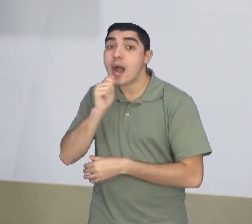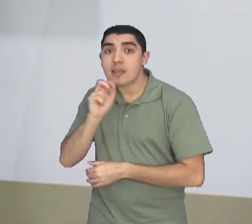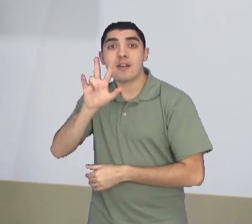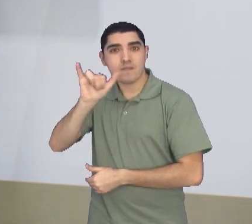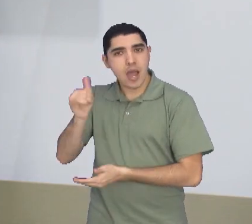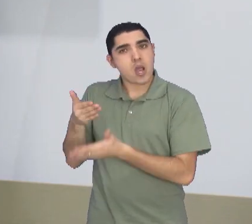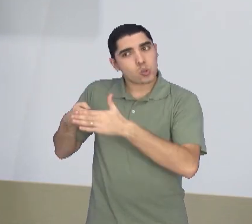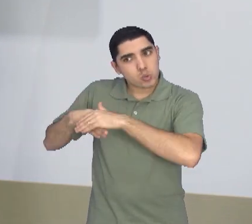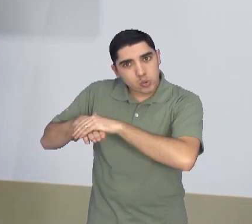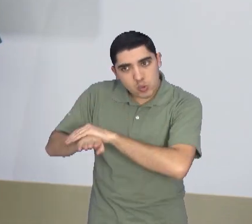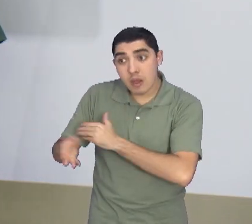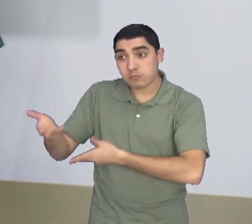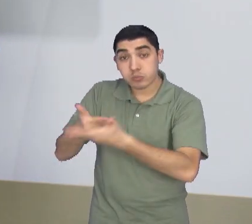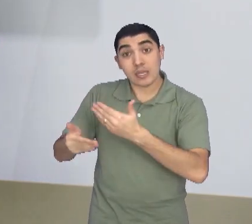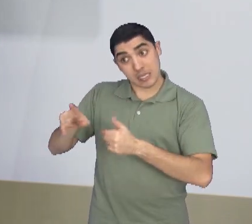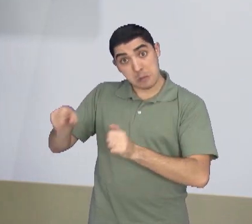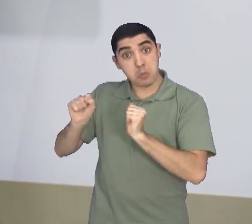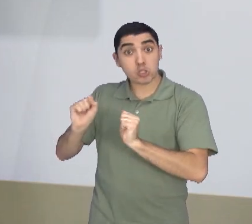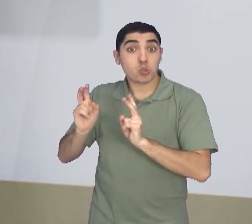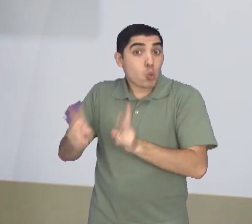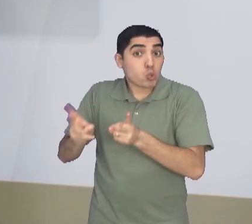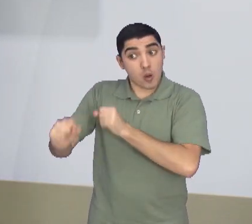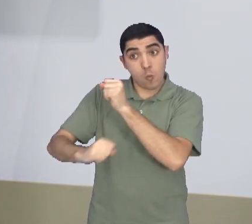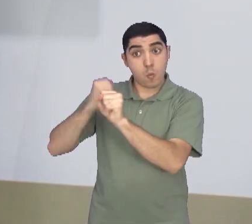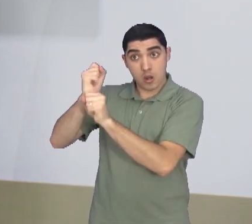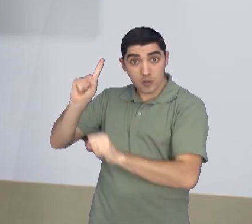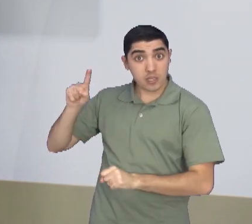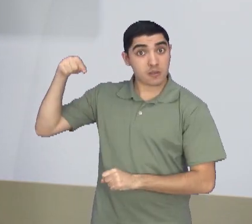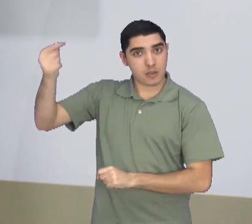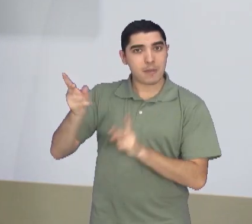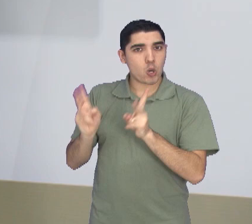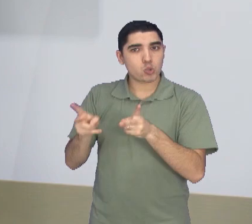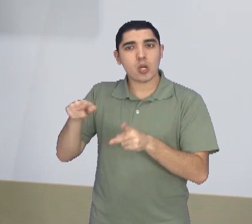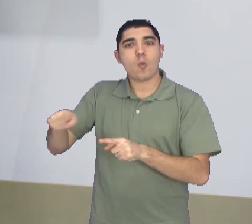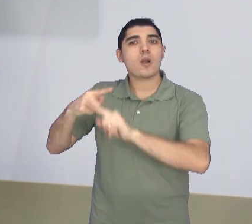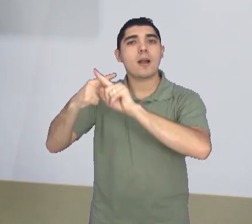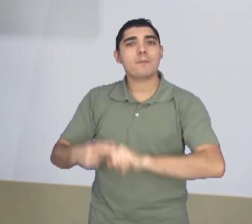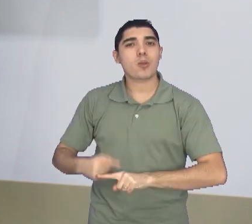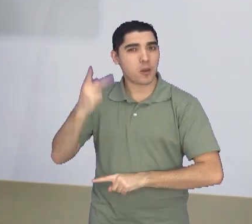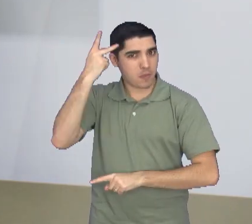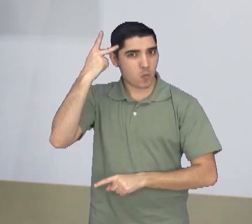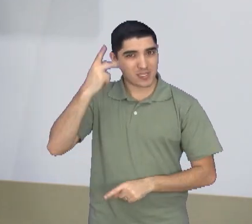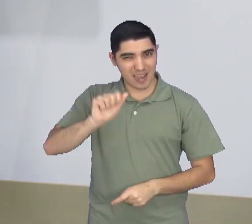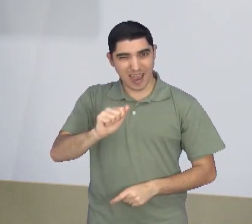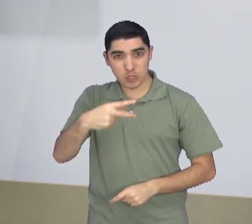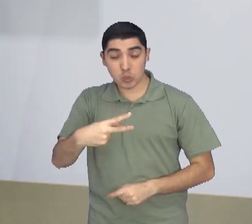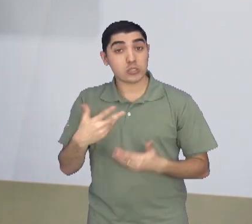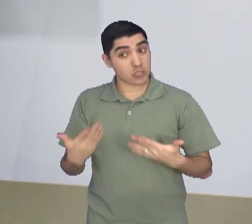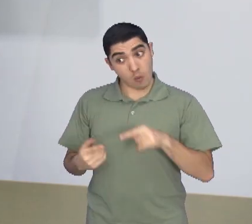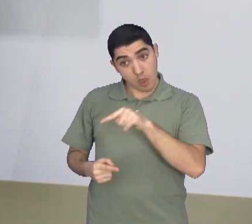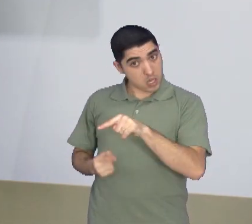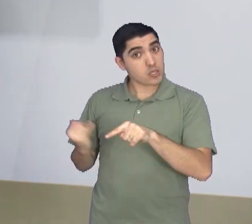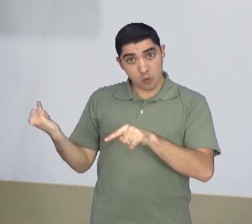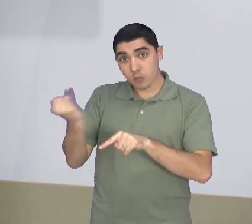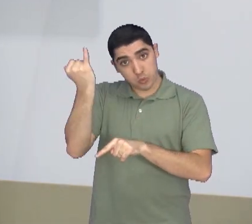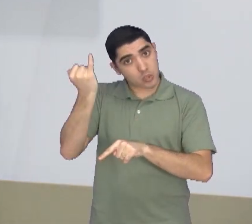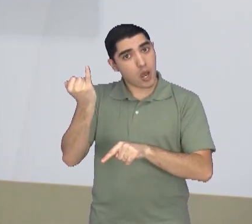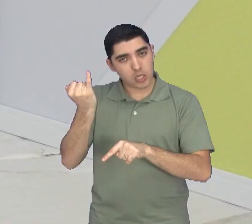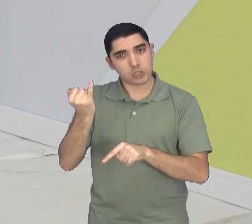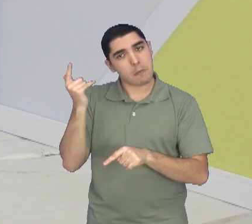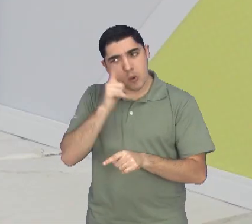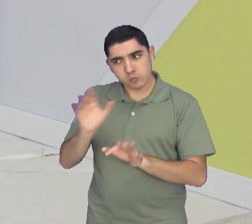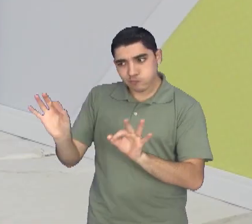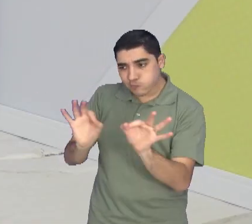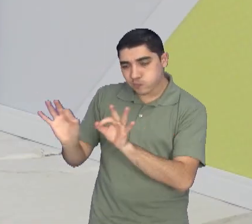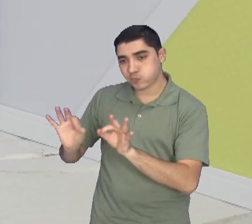que podem ficar para o ano que vem, que tem nome, que tem tarimba para jogar uma Série A2. Então, o caminho é esse aí, agora é só montar e lapidar o time.